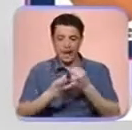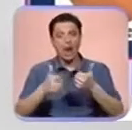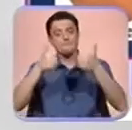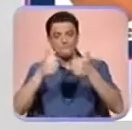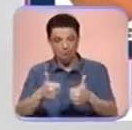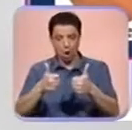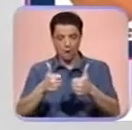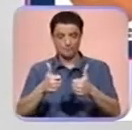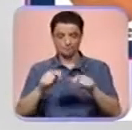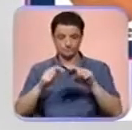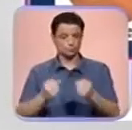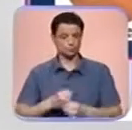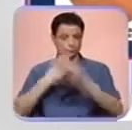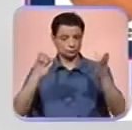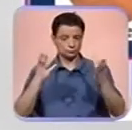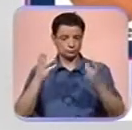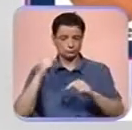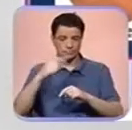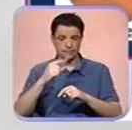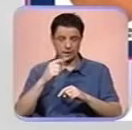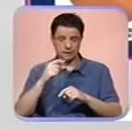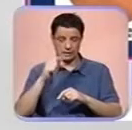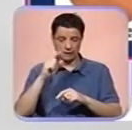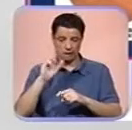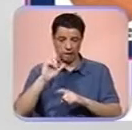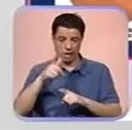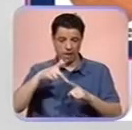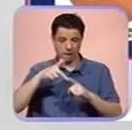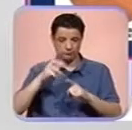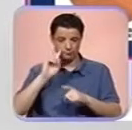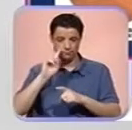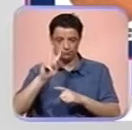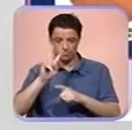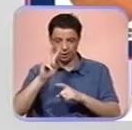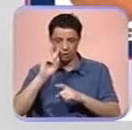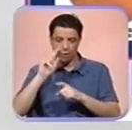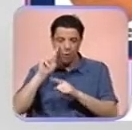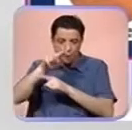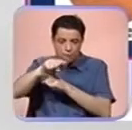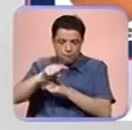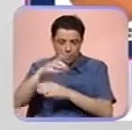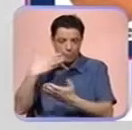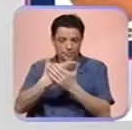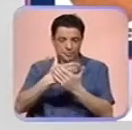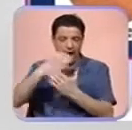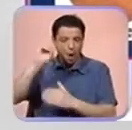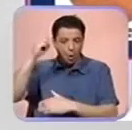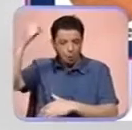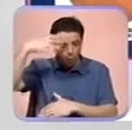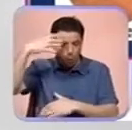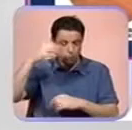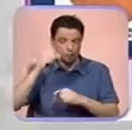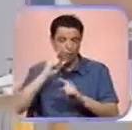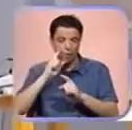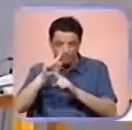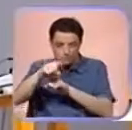nós muitas vezes vamos usar o oftalmoscópio, que é este instrumento, para iluminar o fundo do olho, então vamos ter acesso a um fundo em